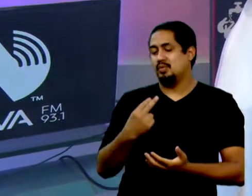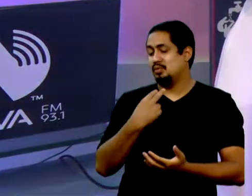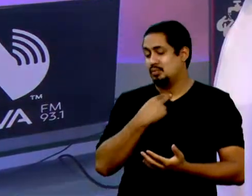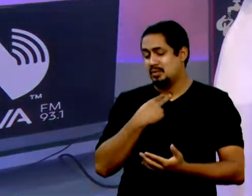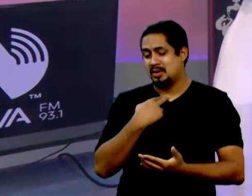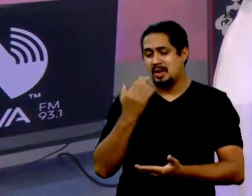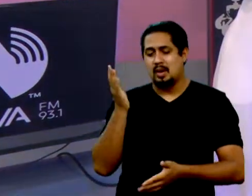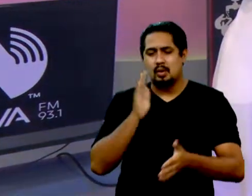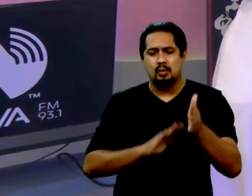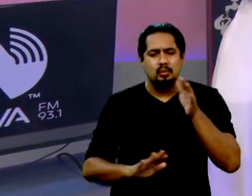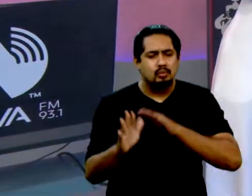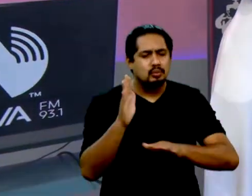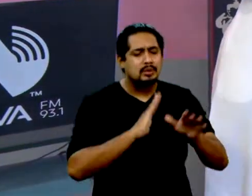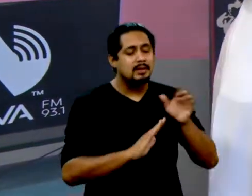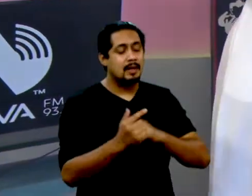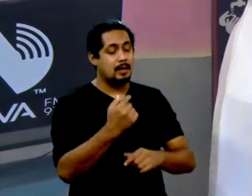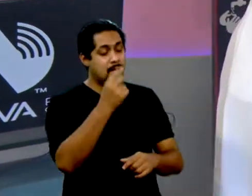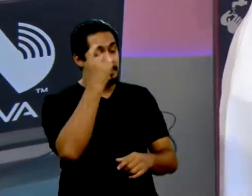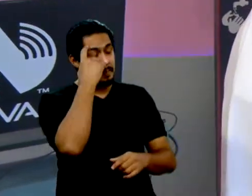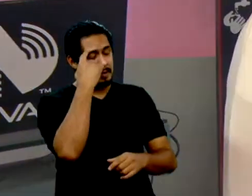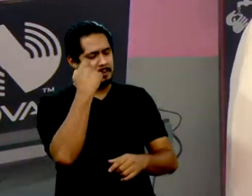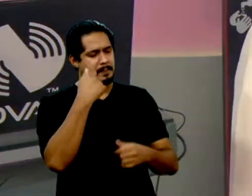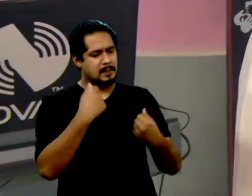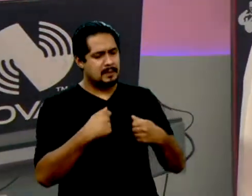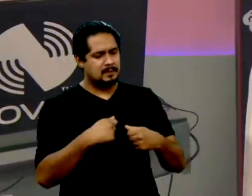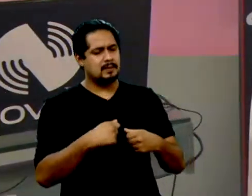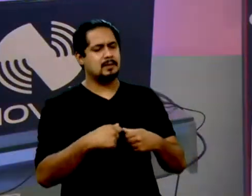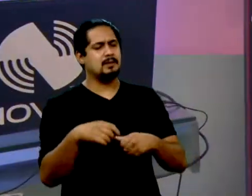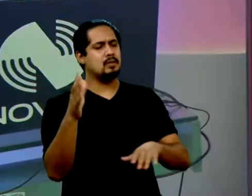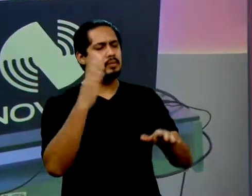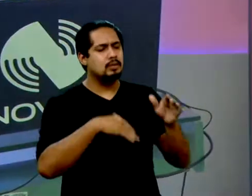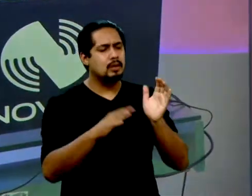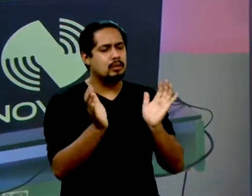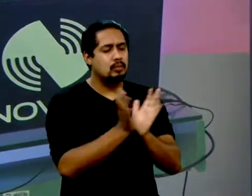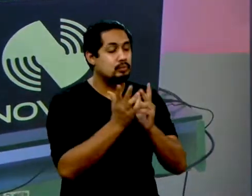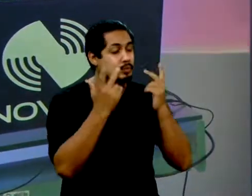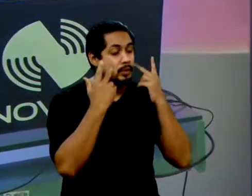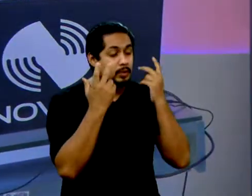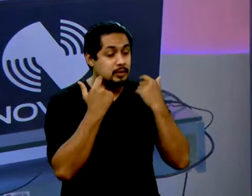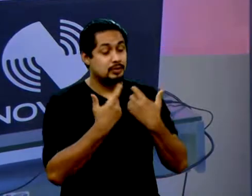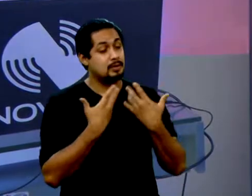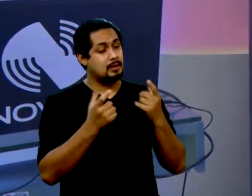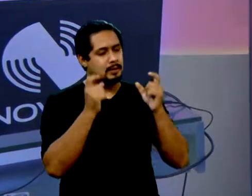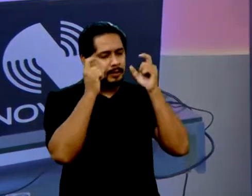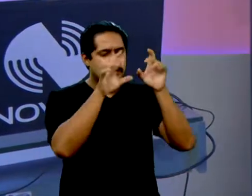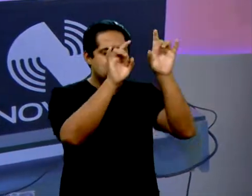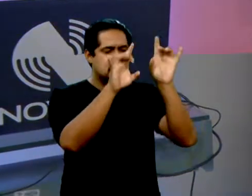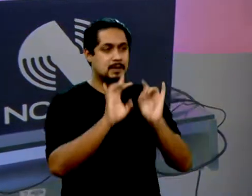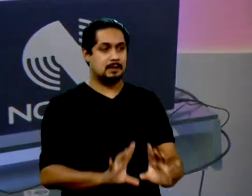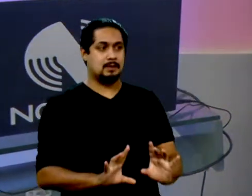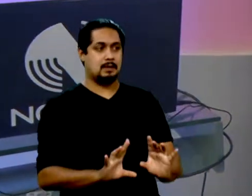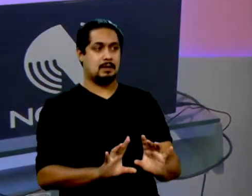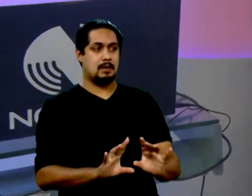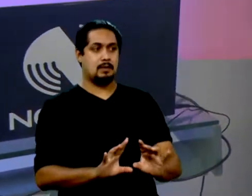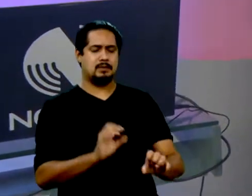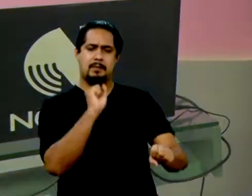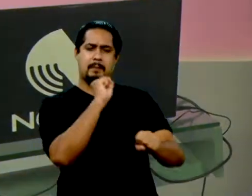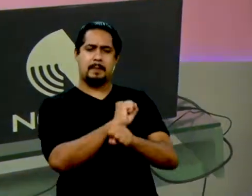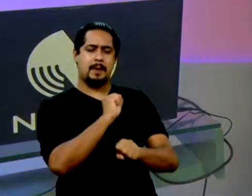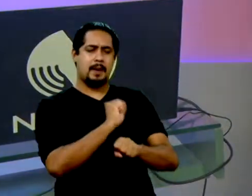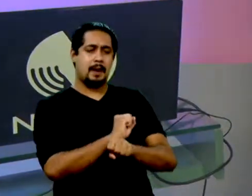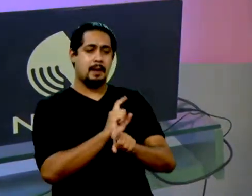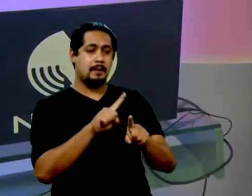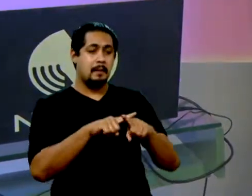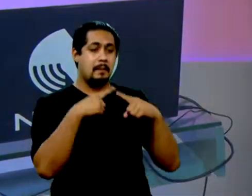que precisava ter um cuidado com essa classe, né? Justamente. Uma atenção especial, não é? Para que vocês ficassem parados. Né? Todo